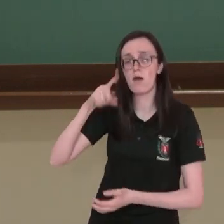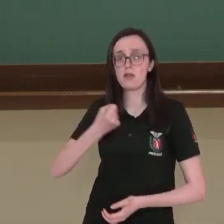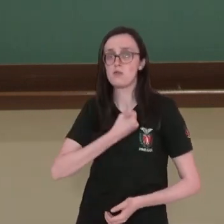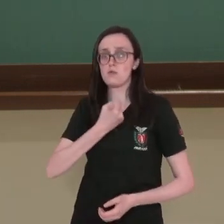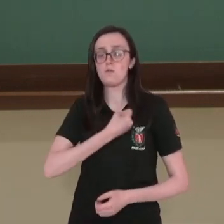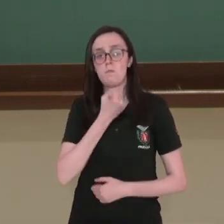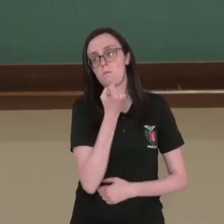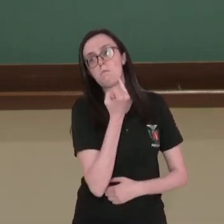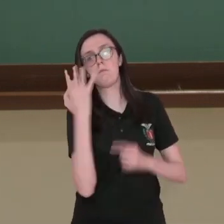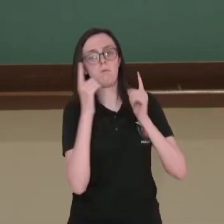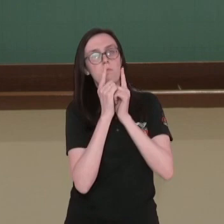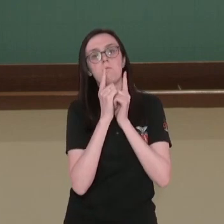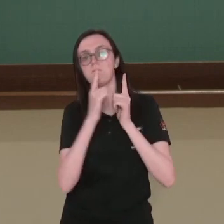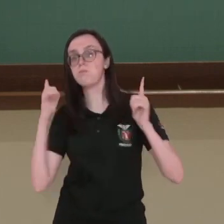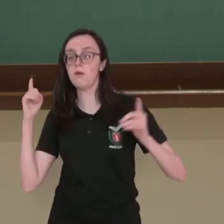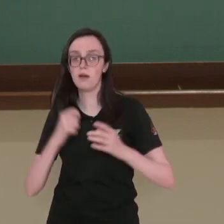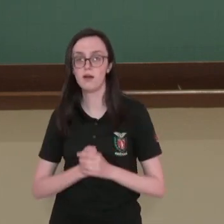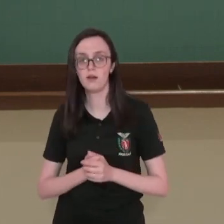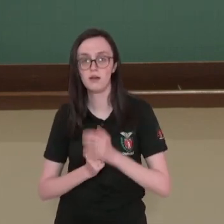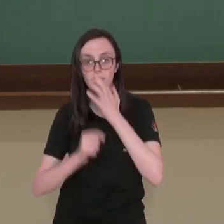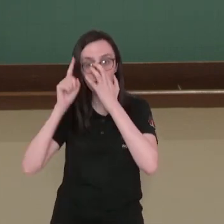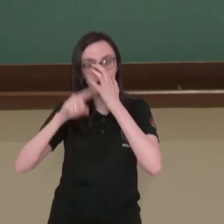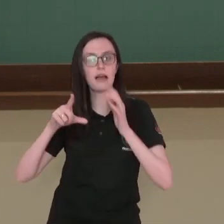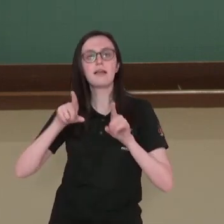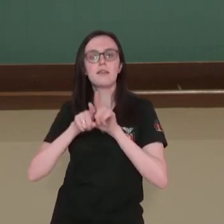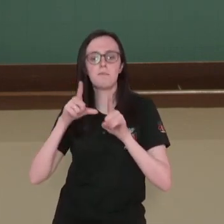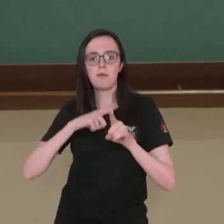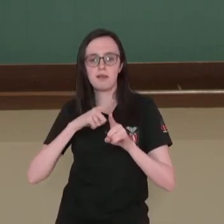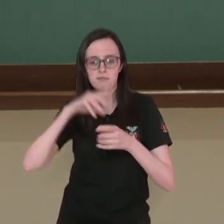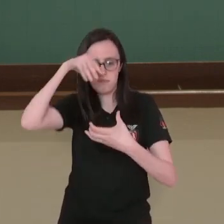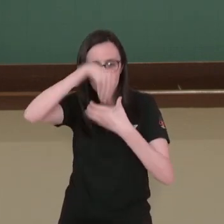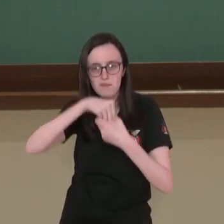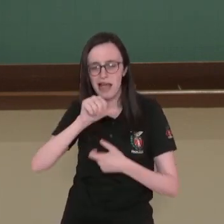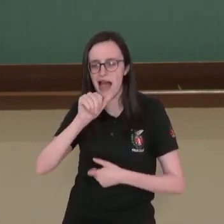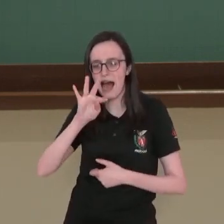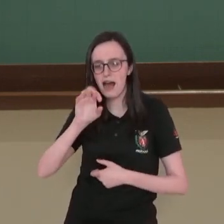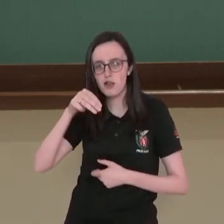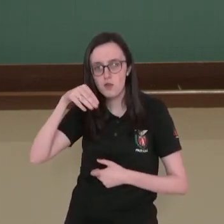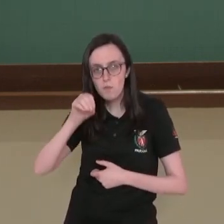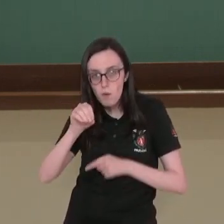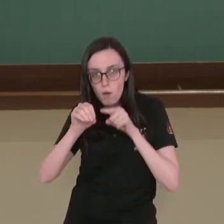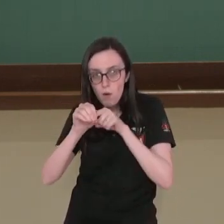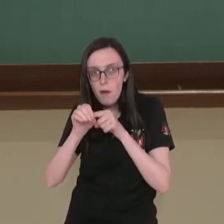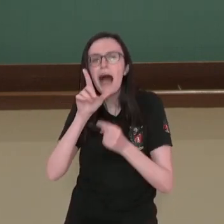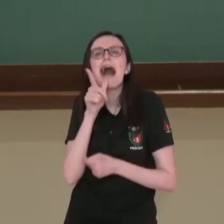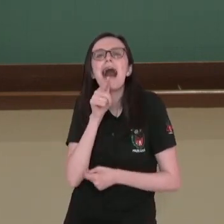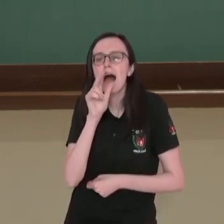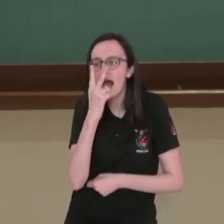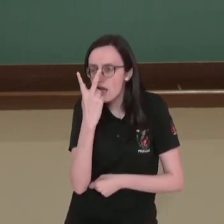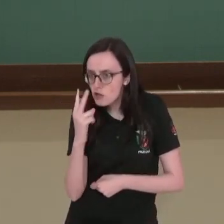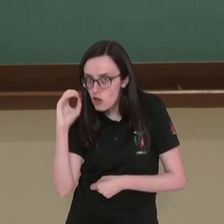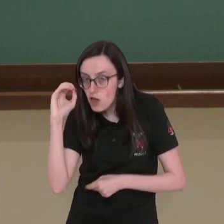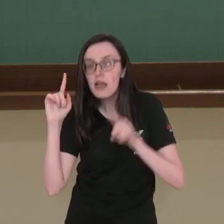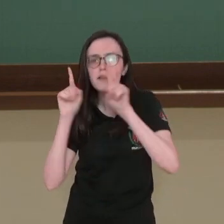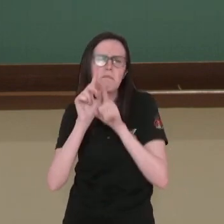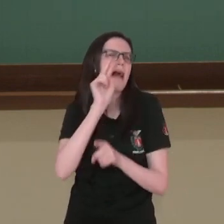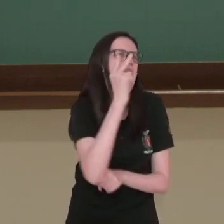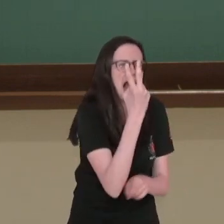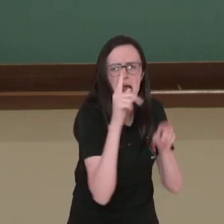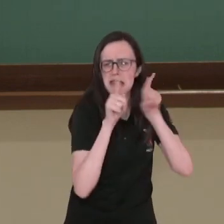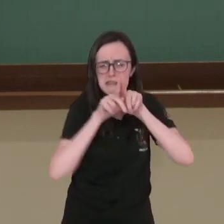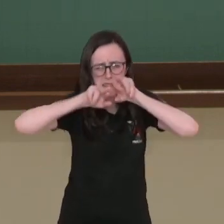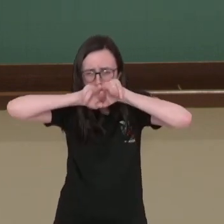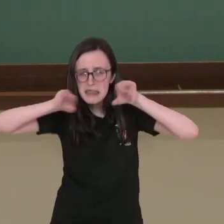gigantão. Ela trabalha também com o raio atômico de um átomo de hidrogênio. É um número muito titiquinho. Então, números